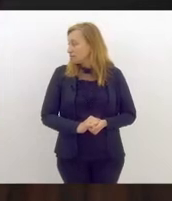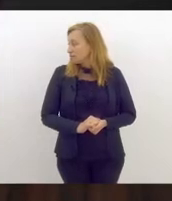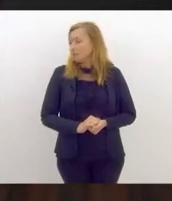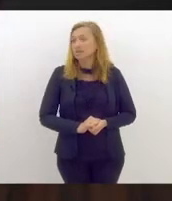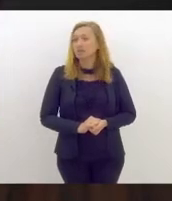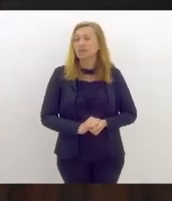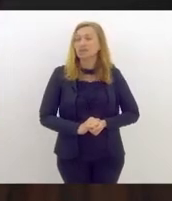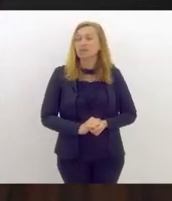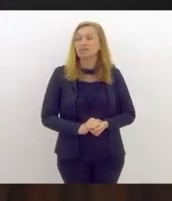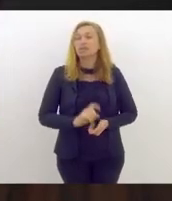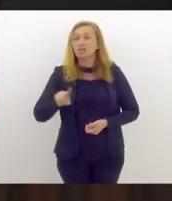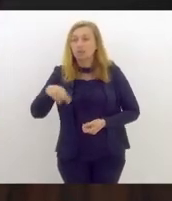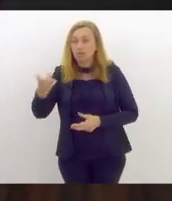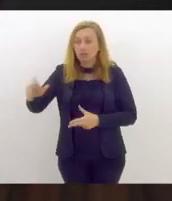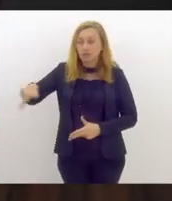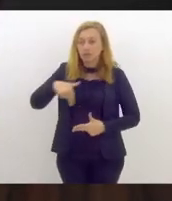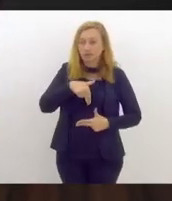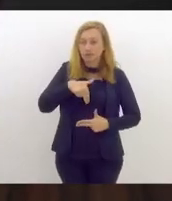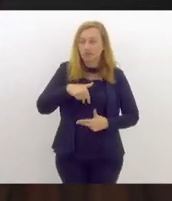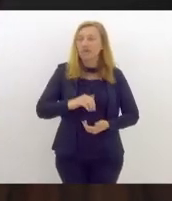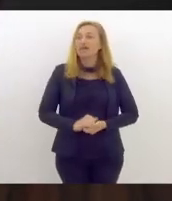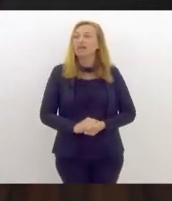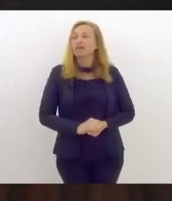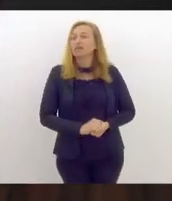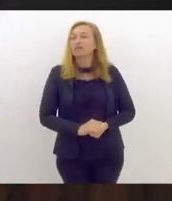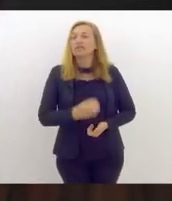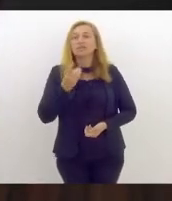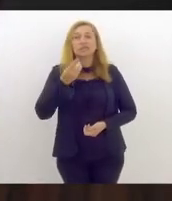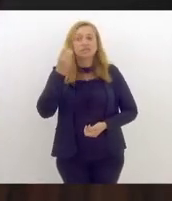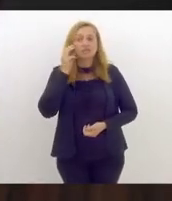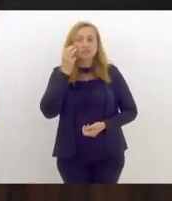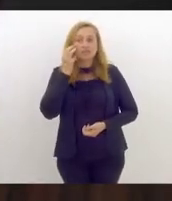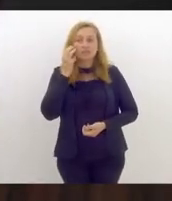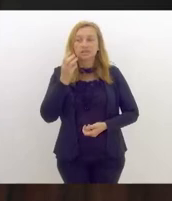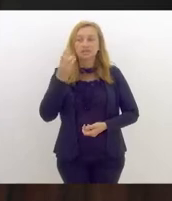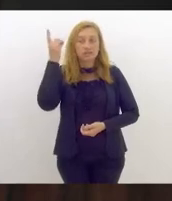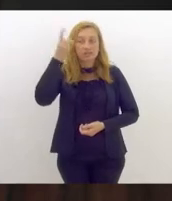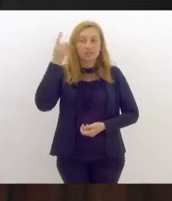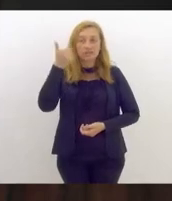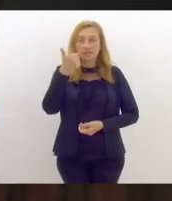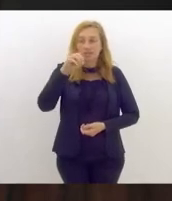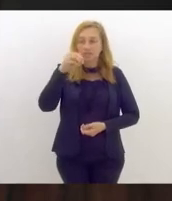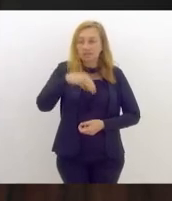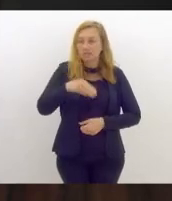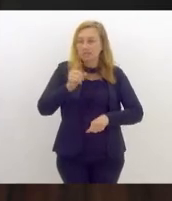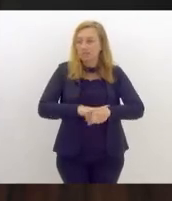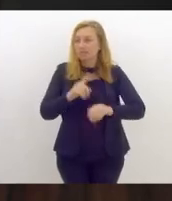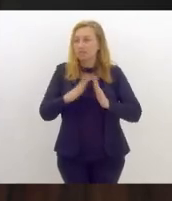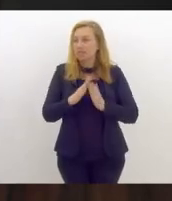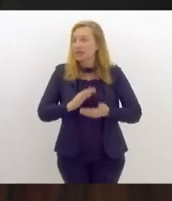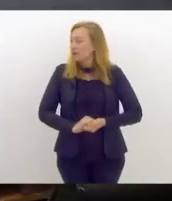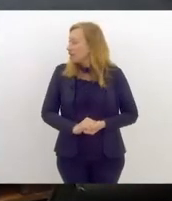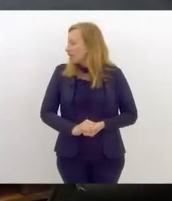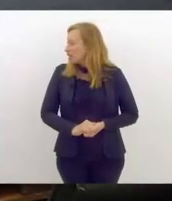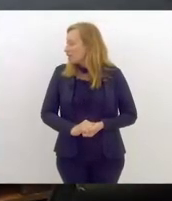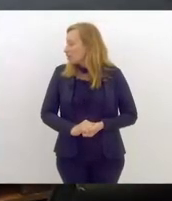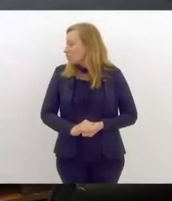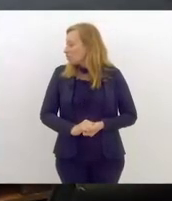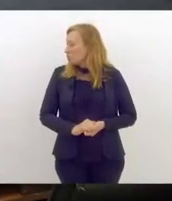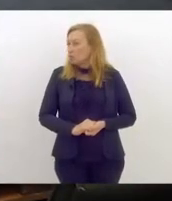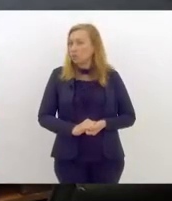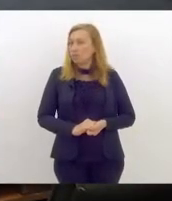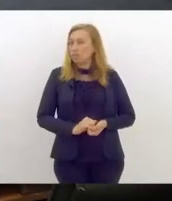próximo moradores escrito é o nome Deputado valdeck Carneiro você nem se dispõe de 10 minutos no tempo rede mental